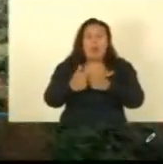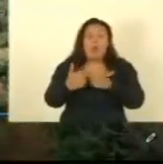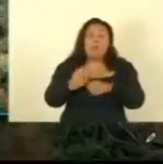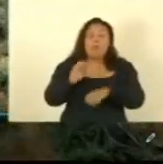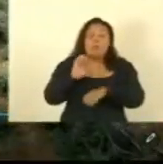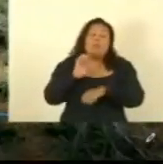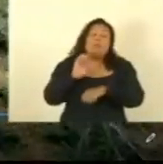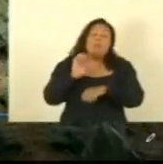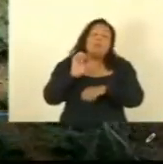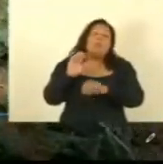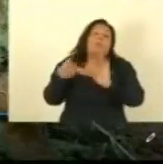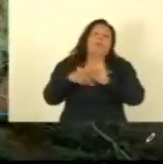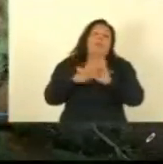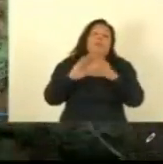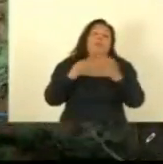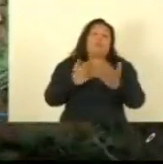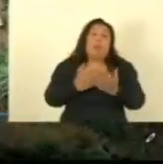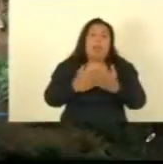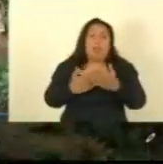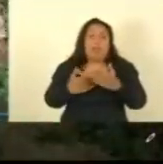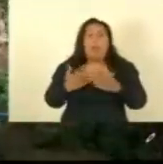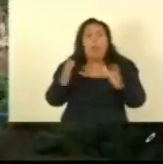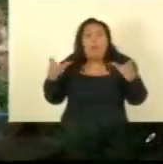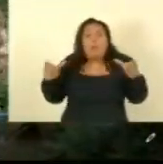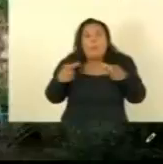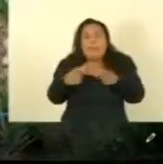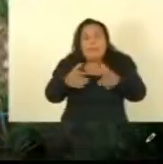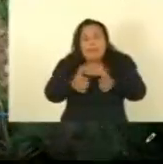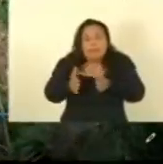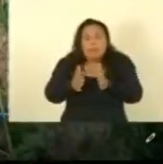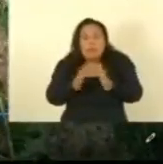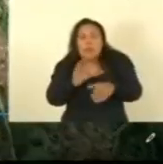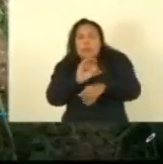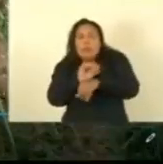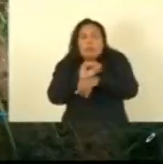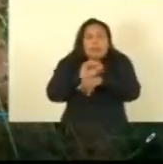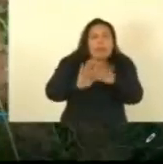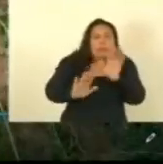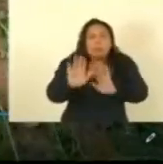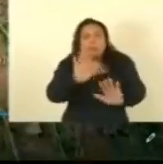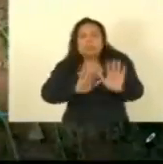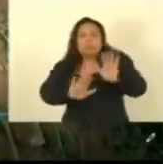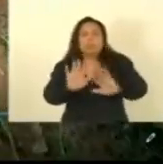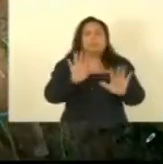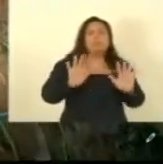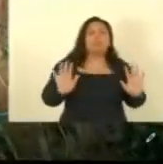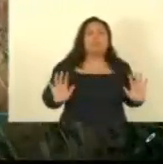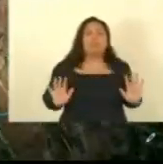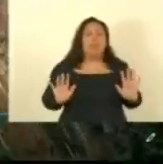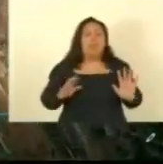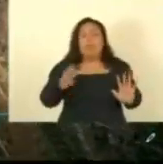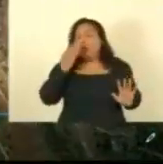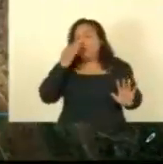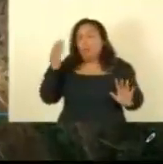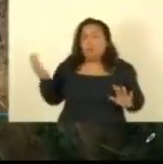o pequenininho. Assim mesmo, com todo cuidado. Ó, descaso total,